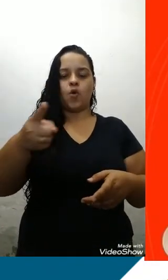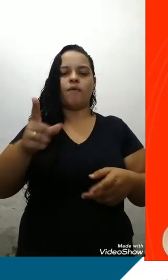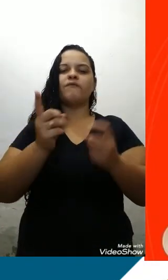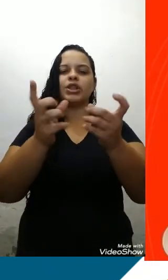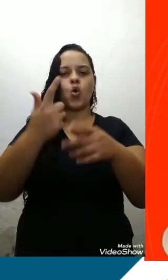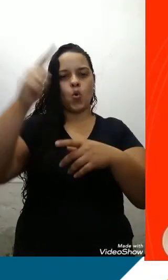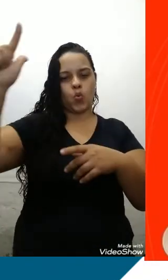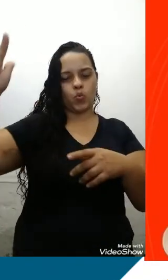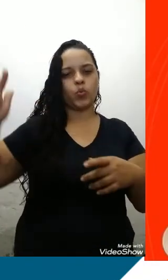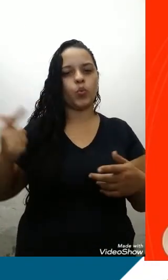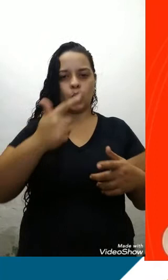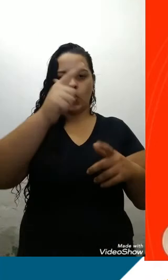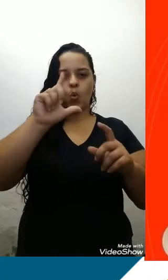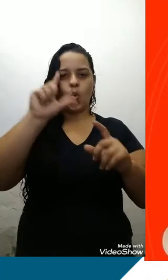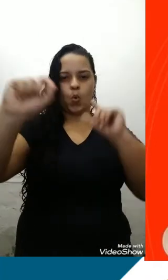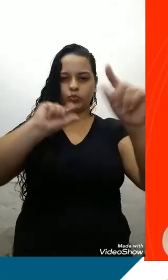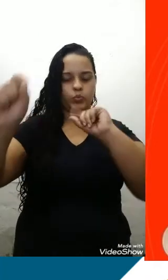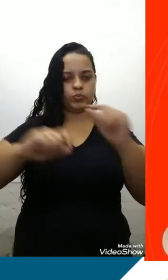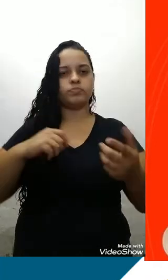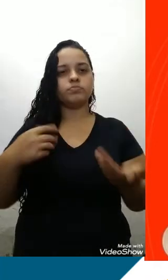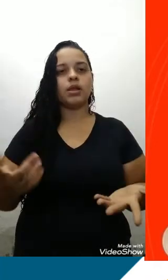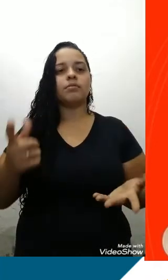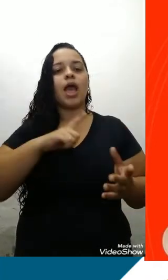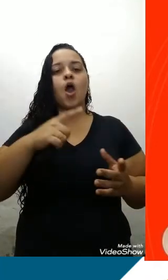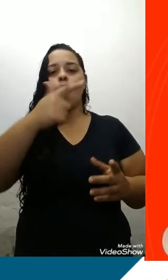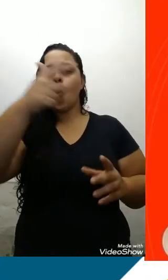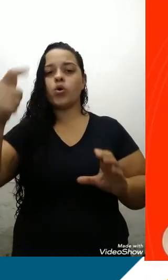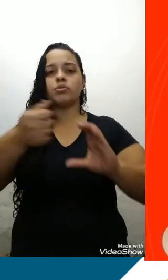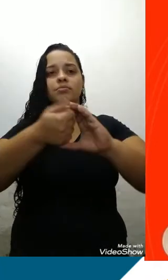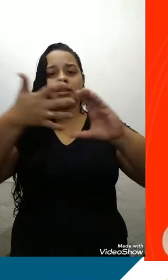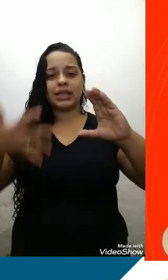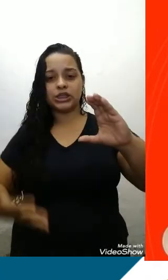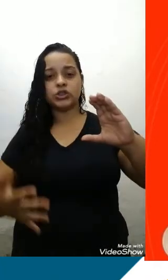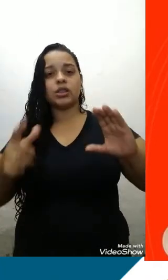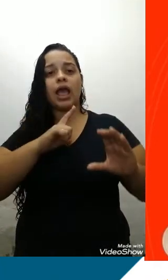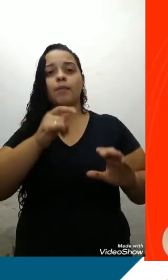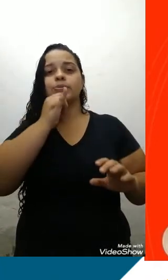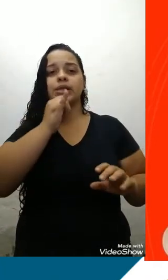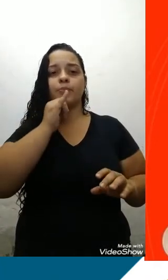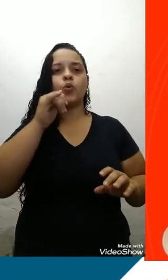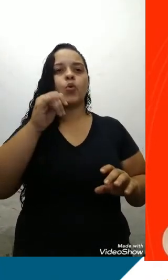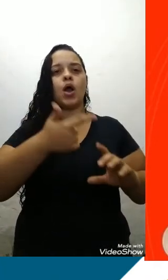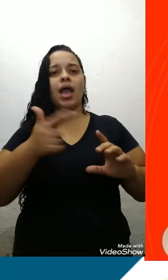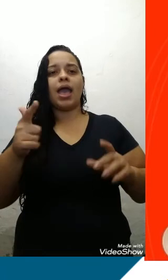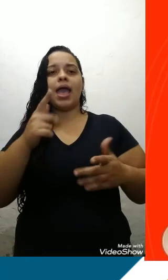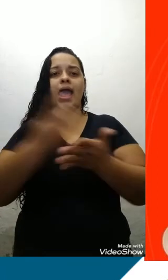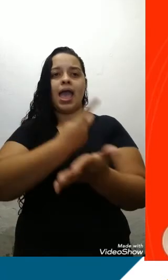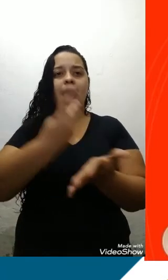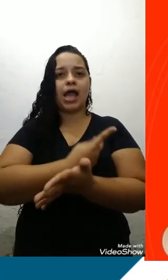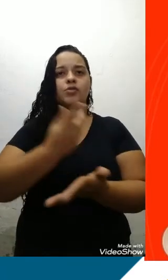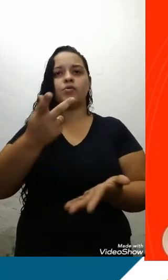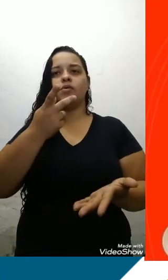vão trazer alguma característica que não condiz com o mercantilismo, como a escassez de riquezas.